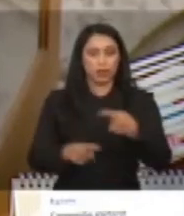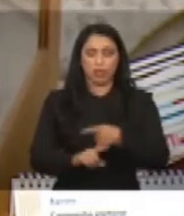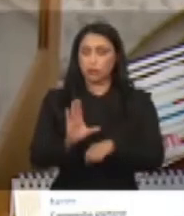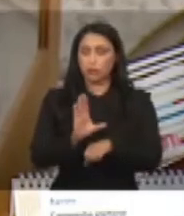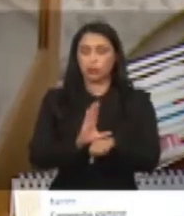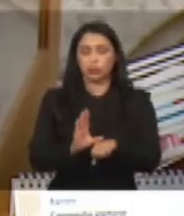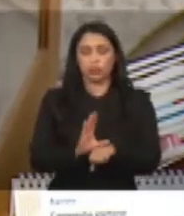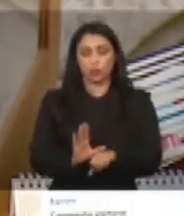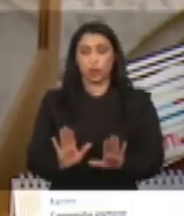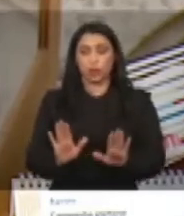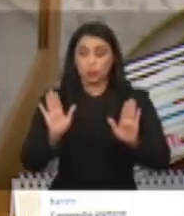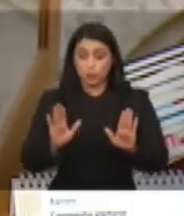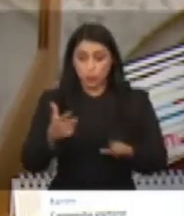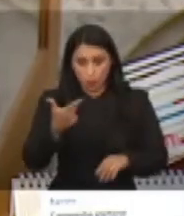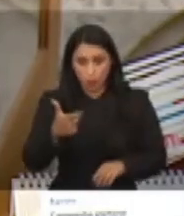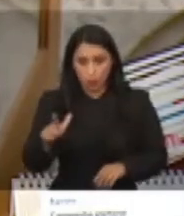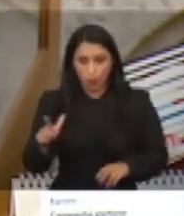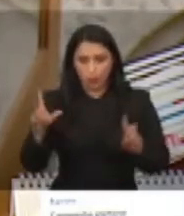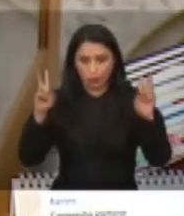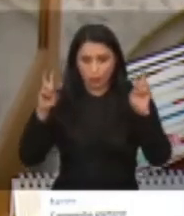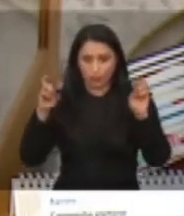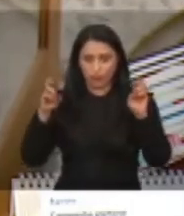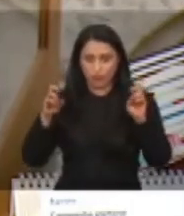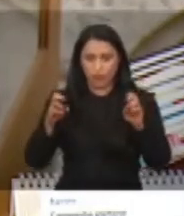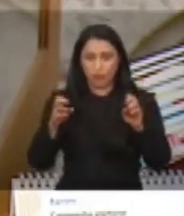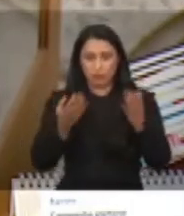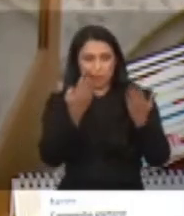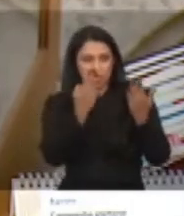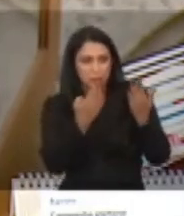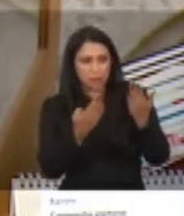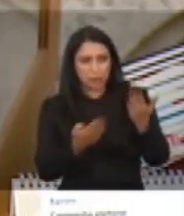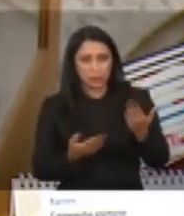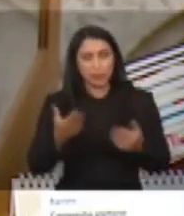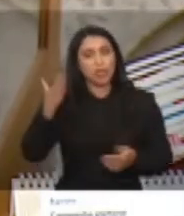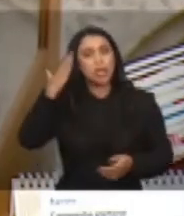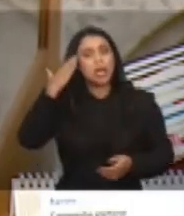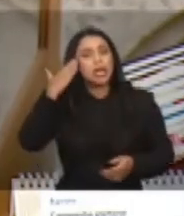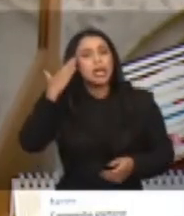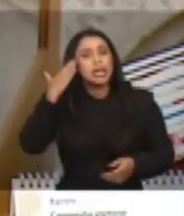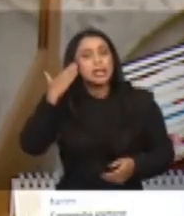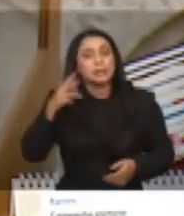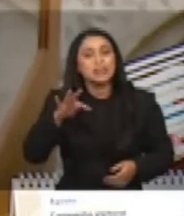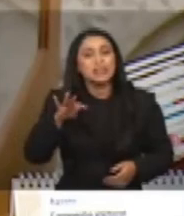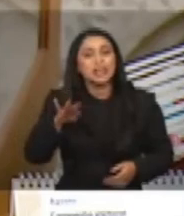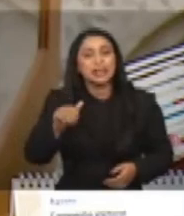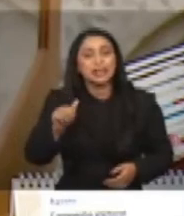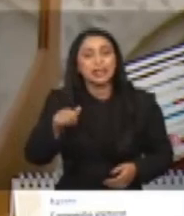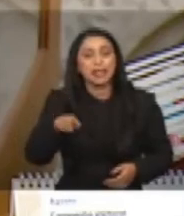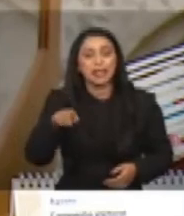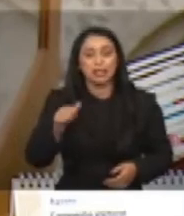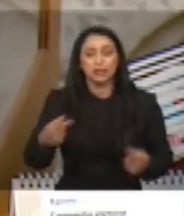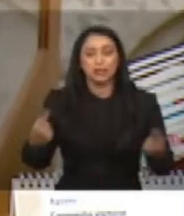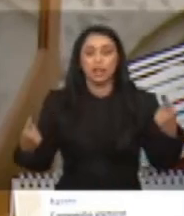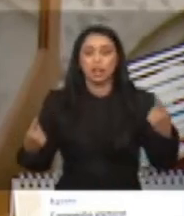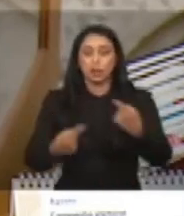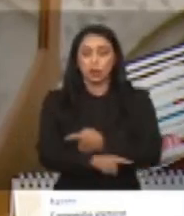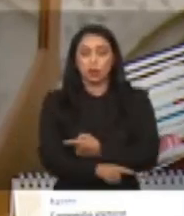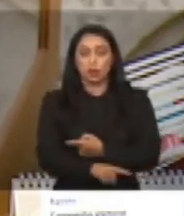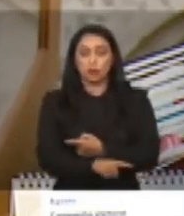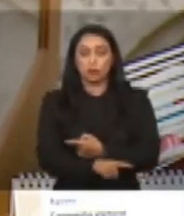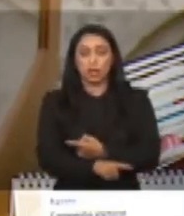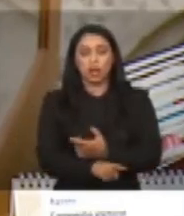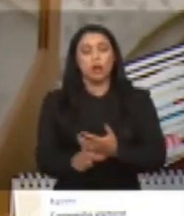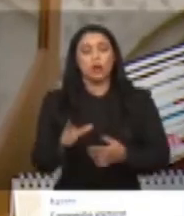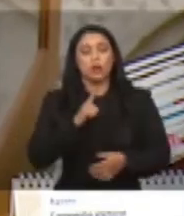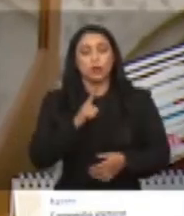inconstitucional. Há outro ponto a ser examinado, que é saber se a taxa cobrada viola a proporcionalidade e vedação de